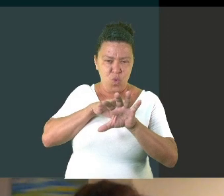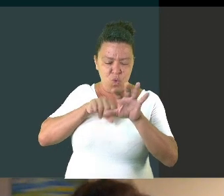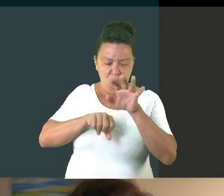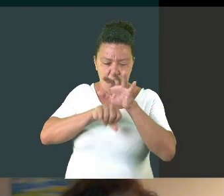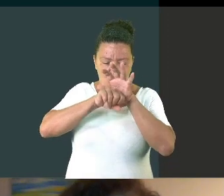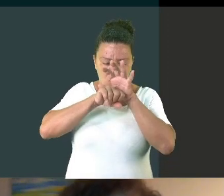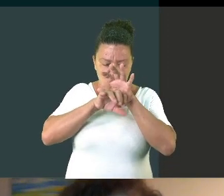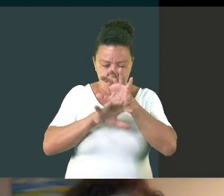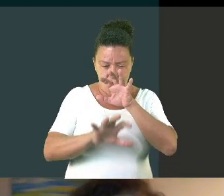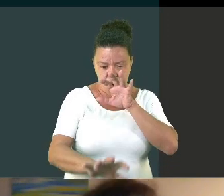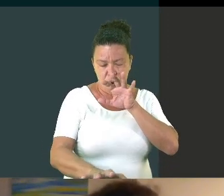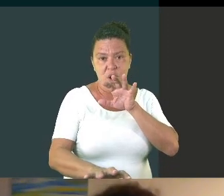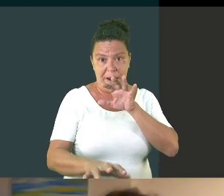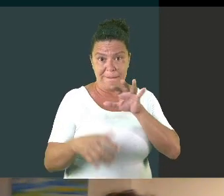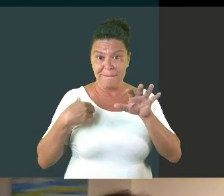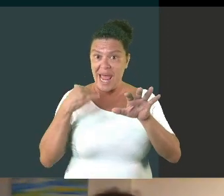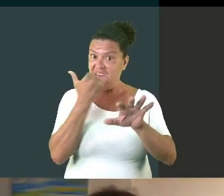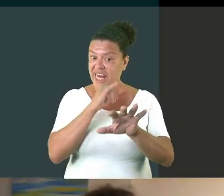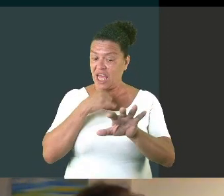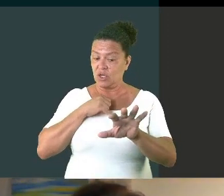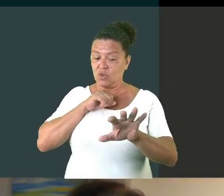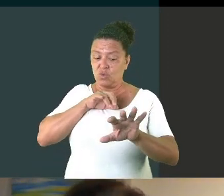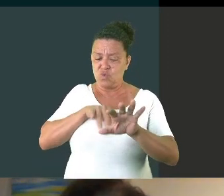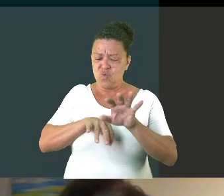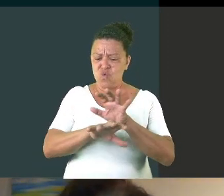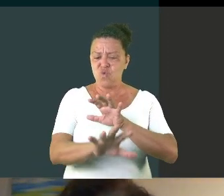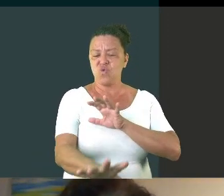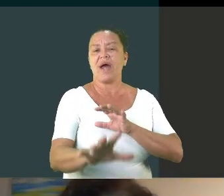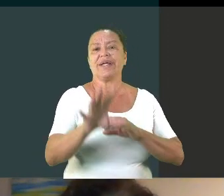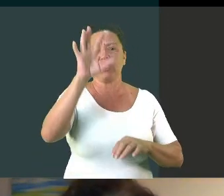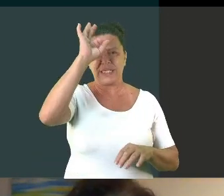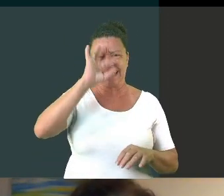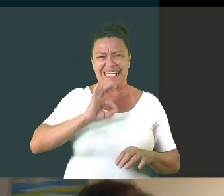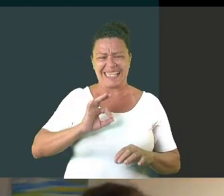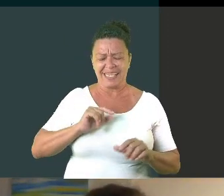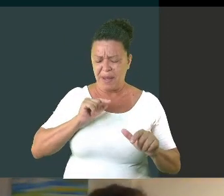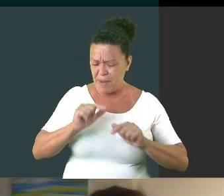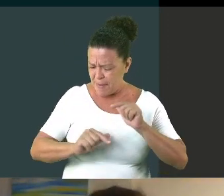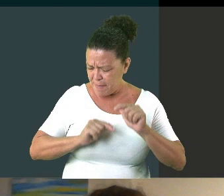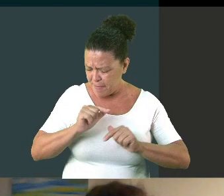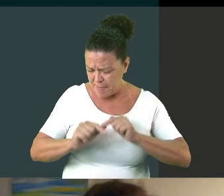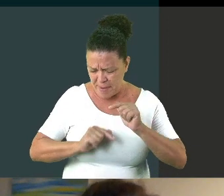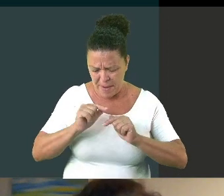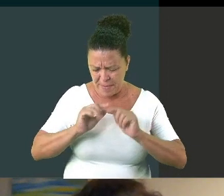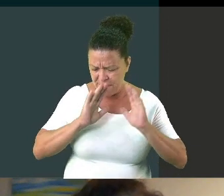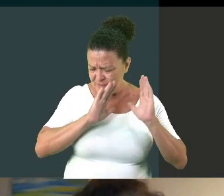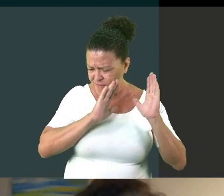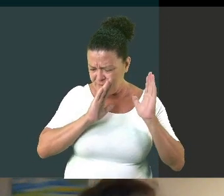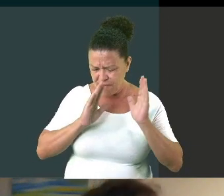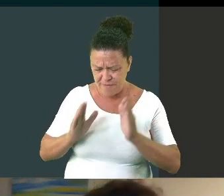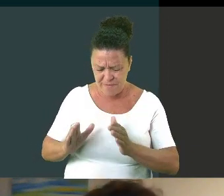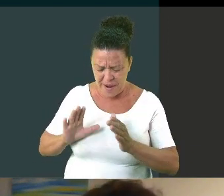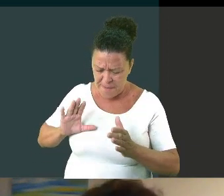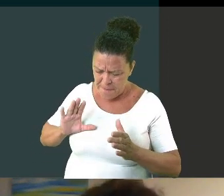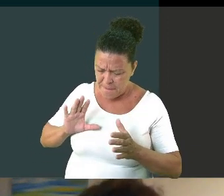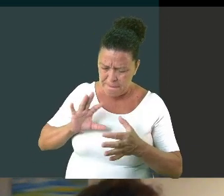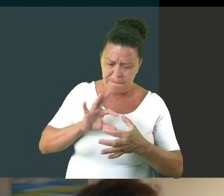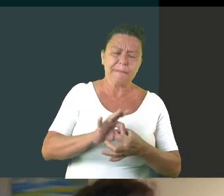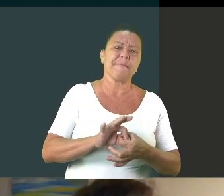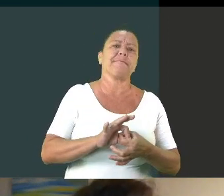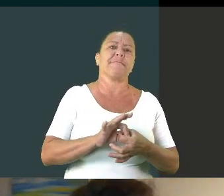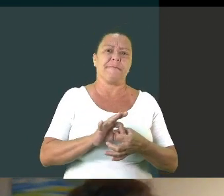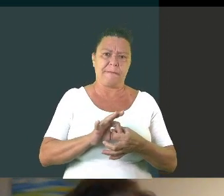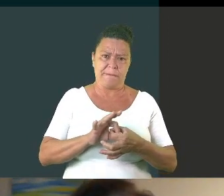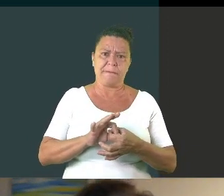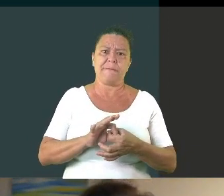trabalhada em cada um dos chakras, ele trabalhado num chakra específico, mais voltado, que está mais ligado a um